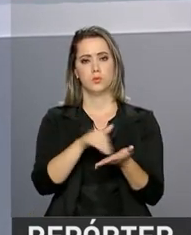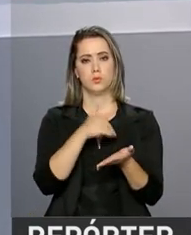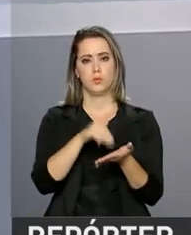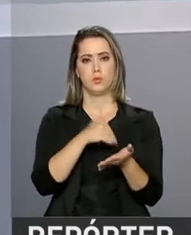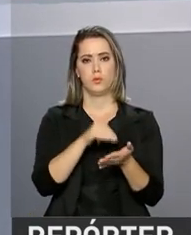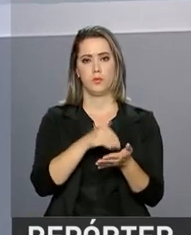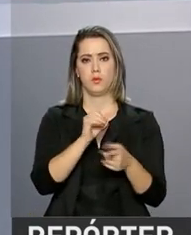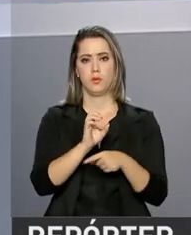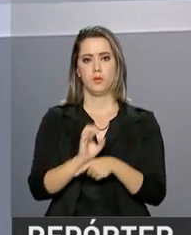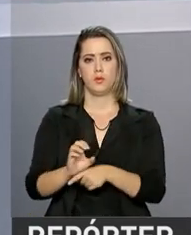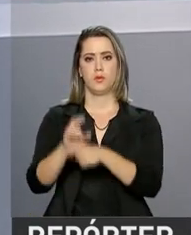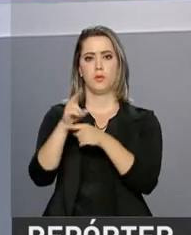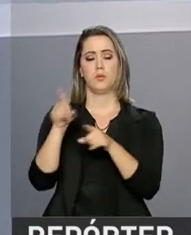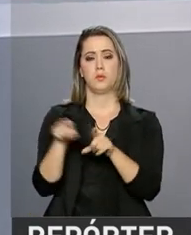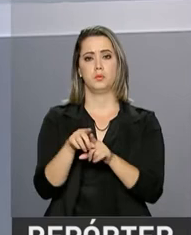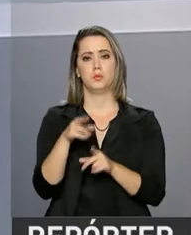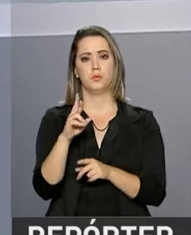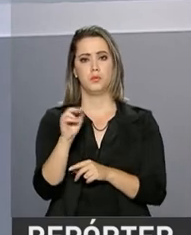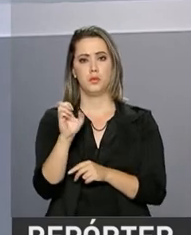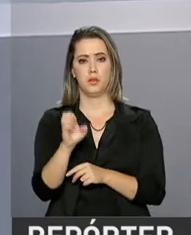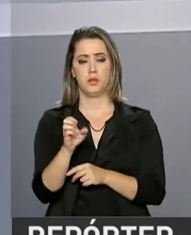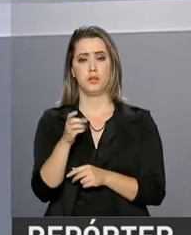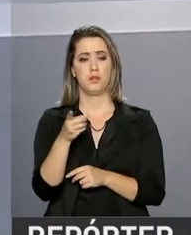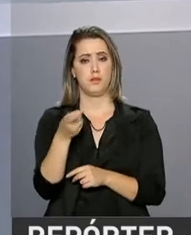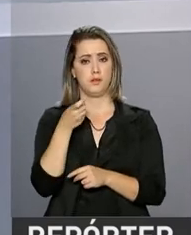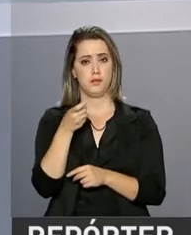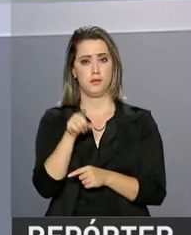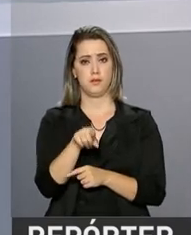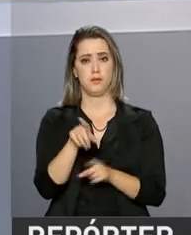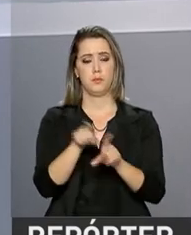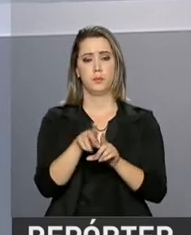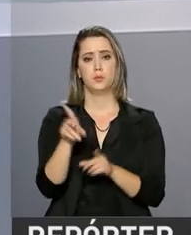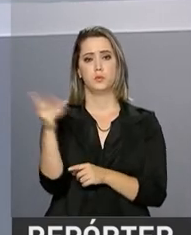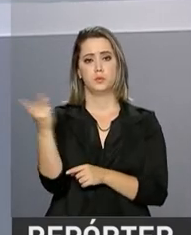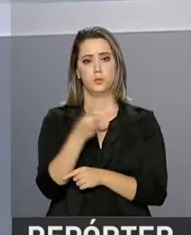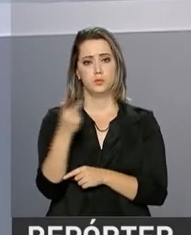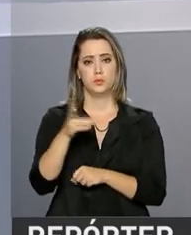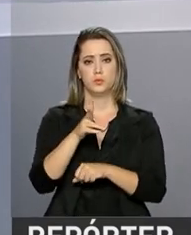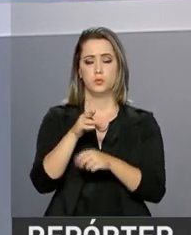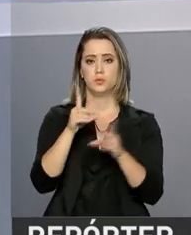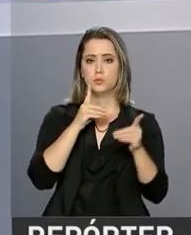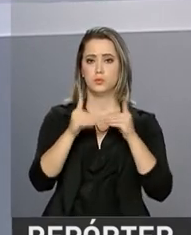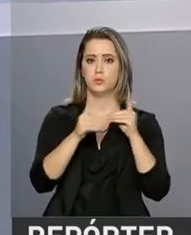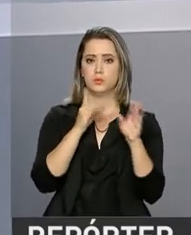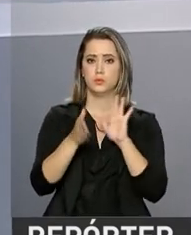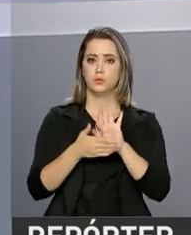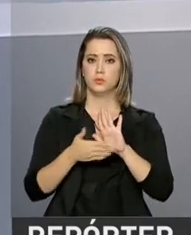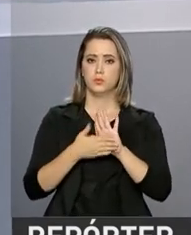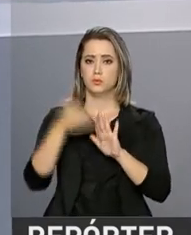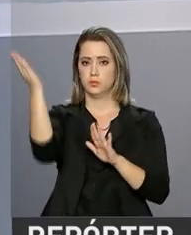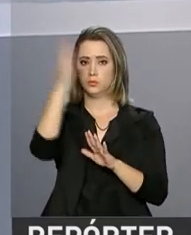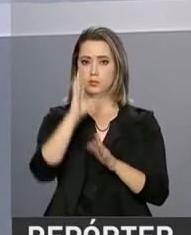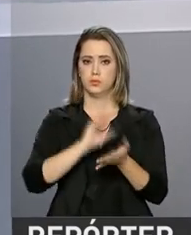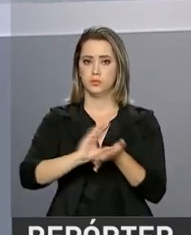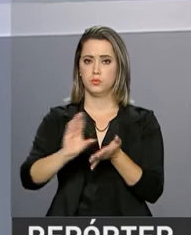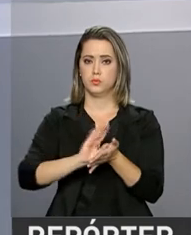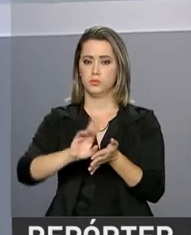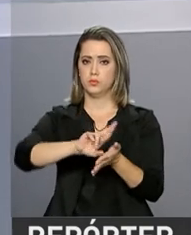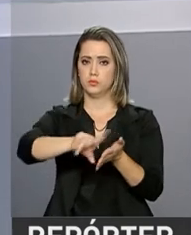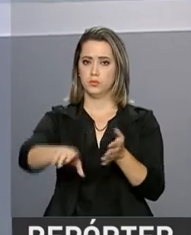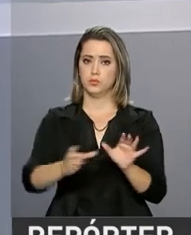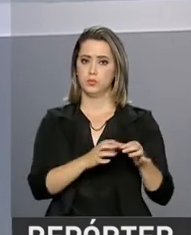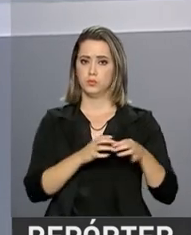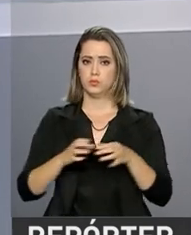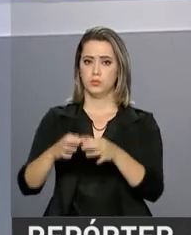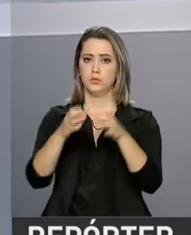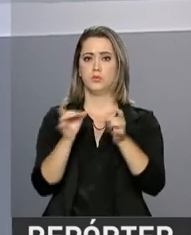estado norte americano ex seleção os dois vão discutir propostas brasileiras para investimentos em diversas áreas como comércio